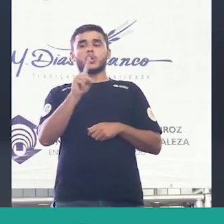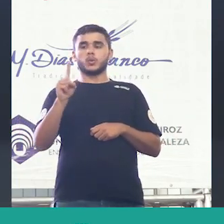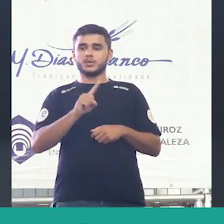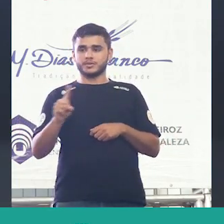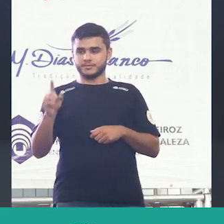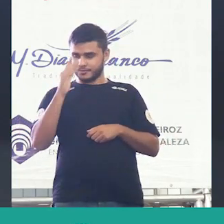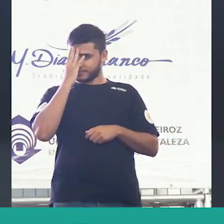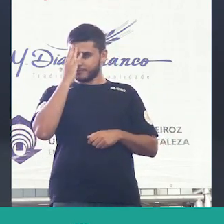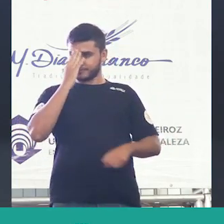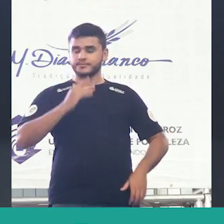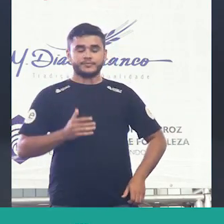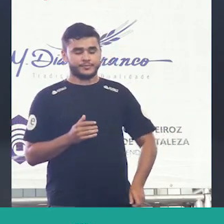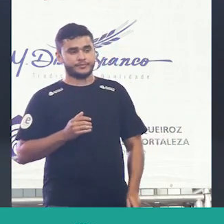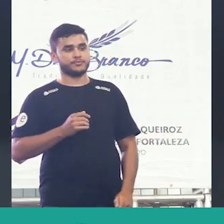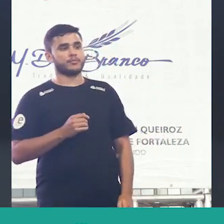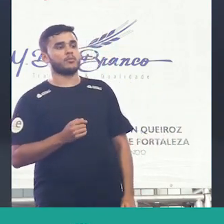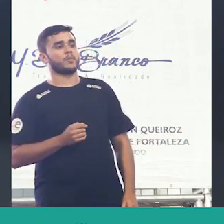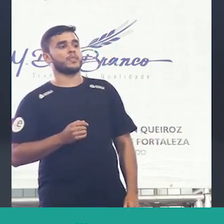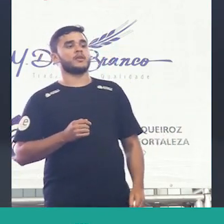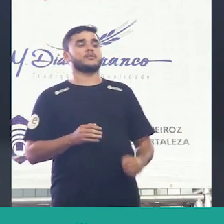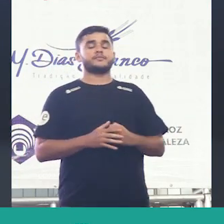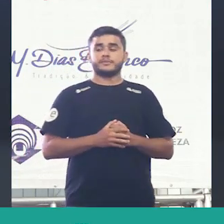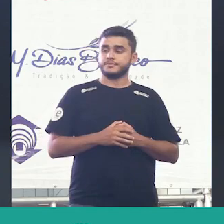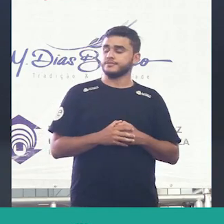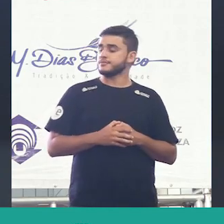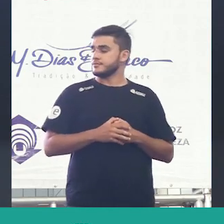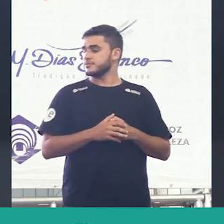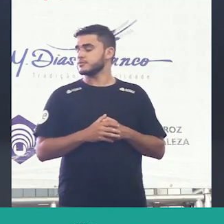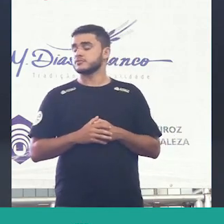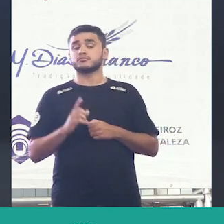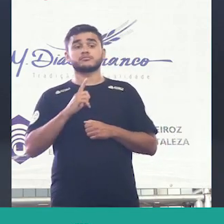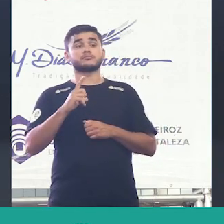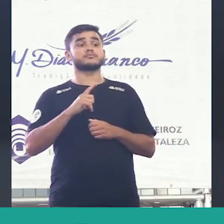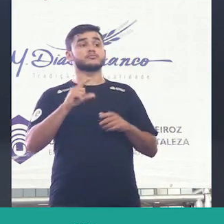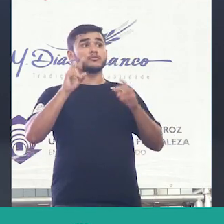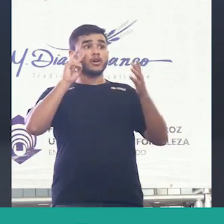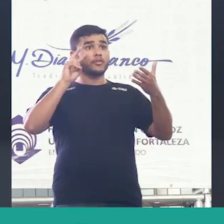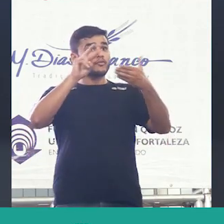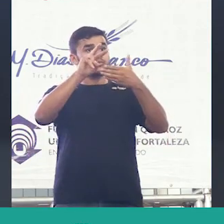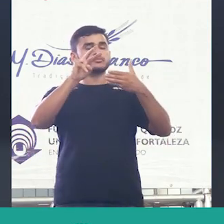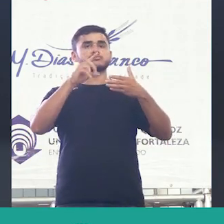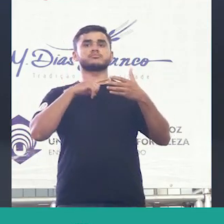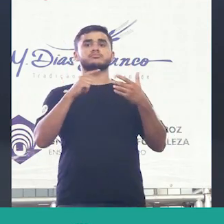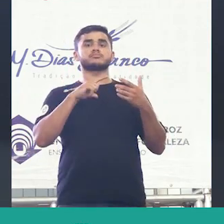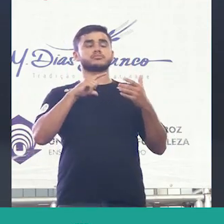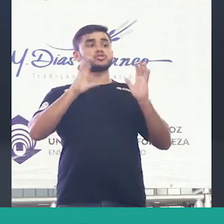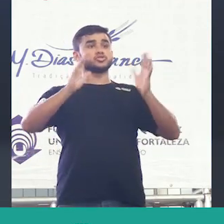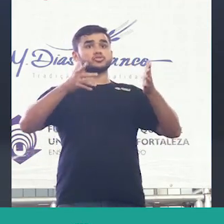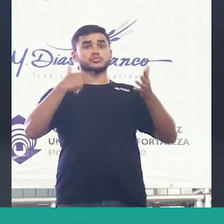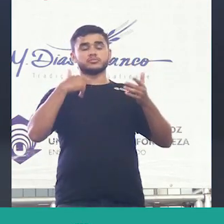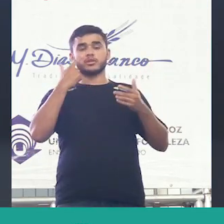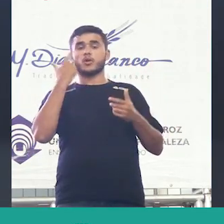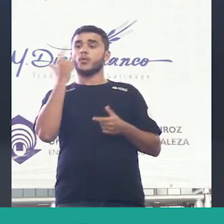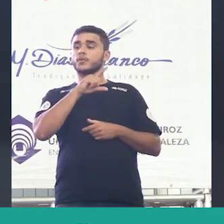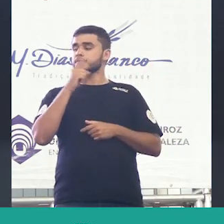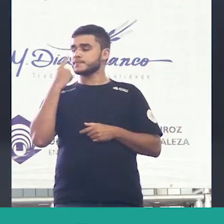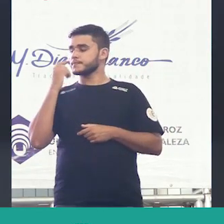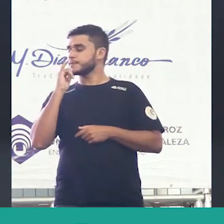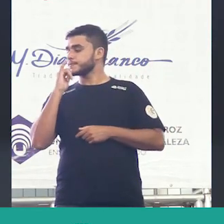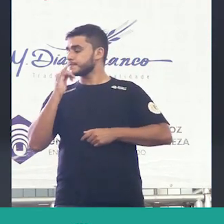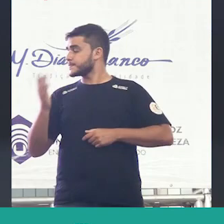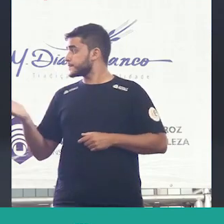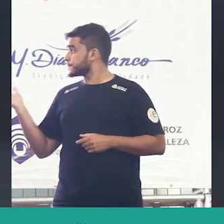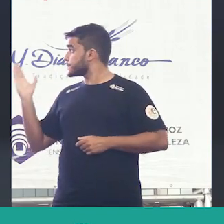nenhuma modificação com relação à parte inicial, formando a imagem do objeto que está na frente. Ok.